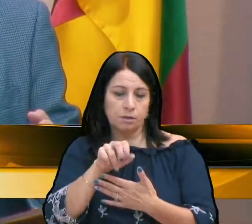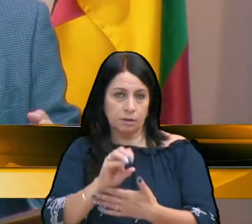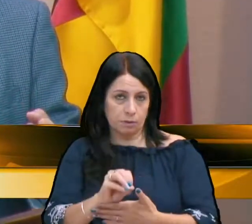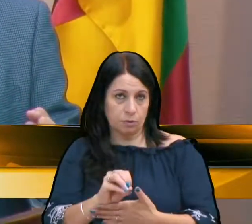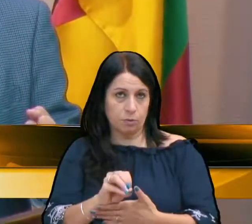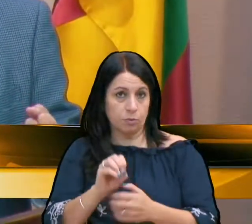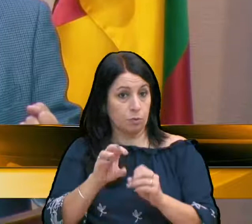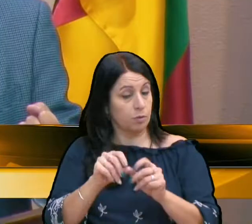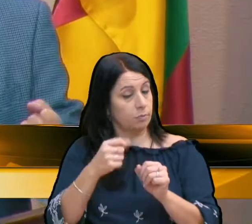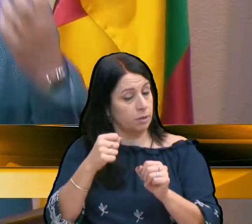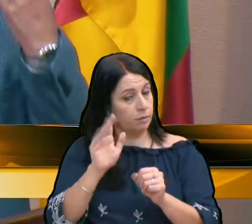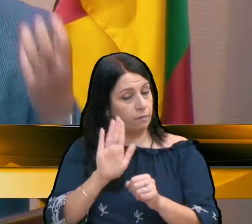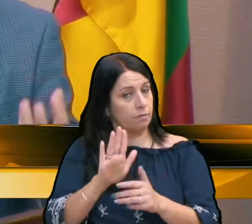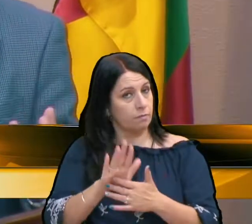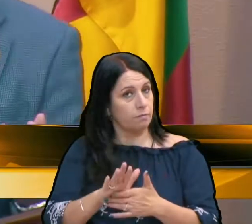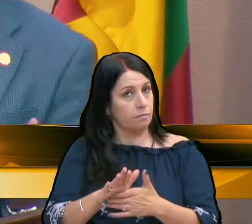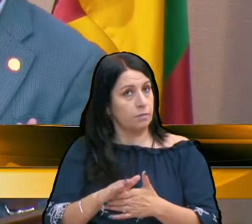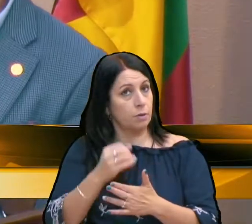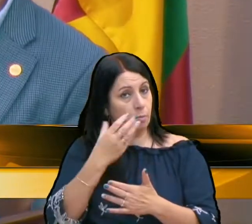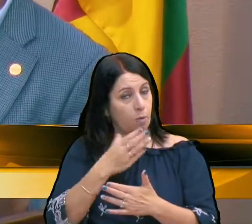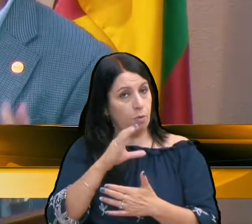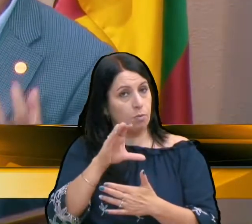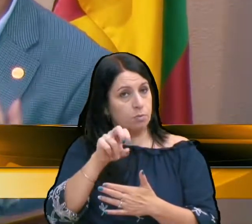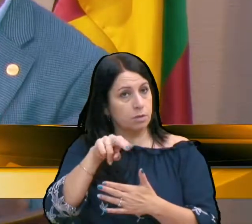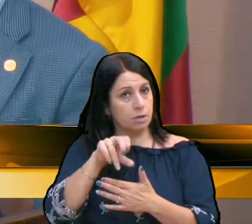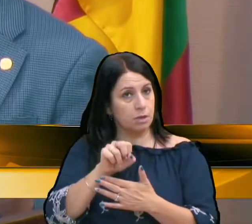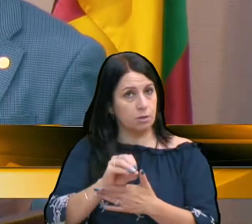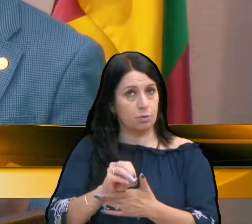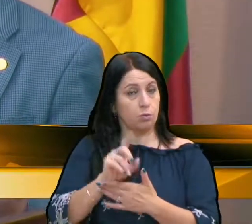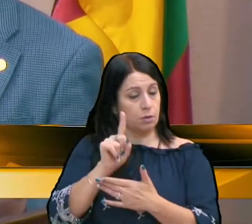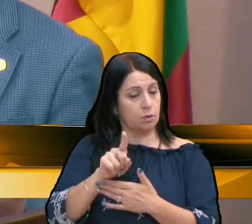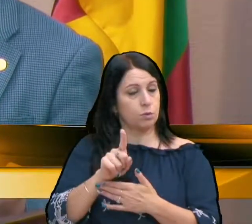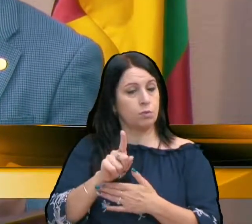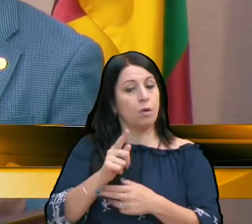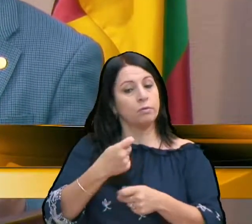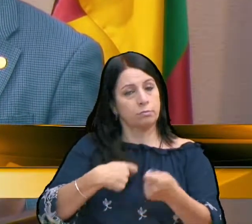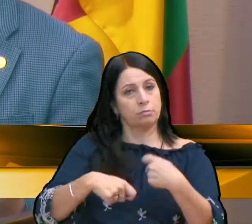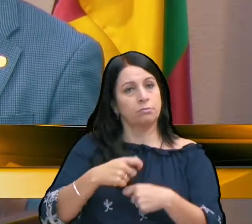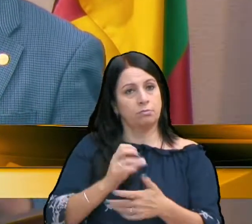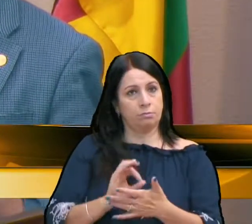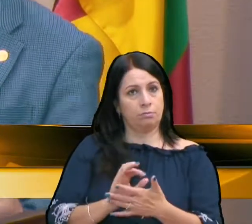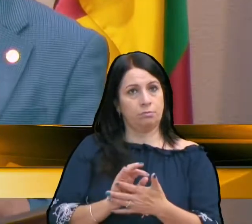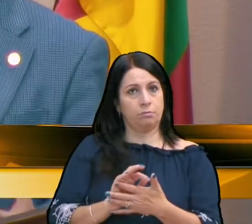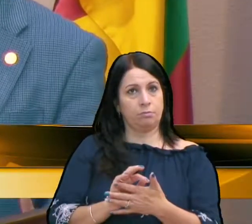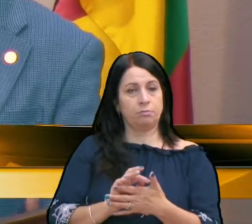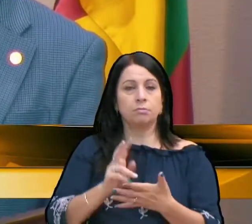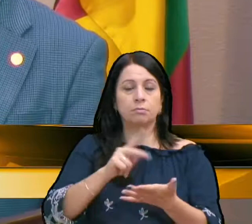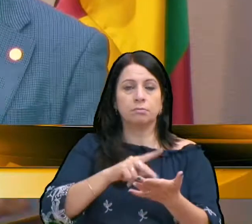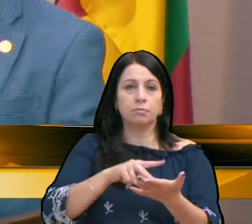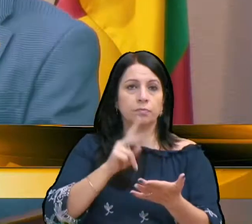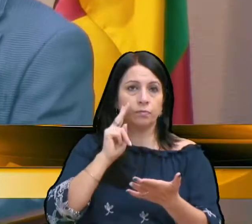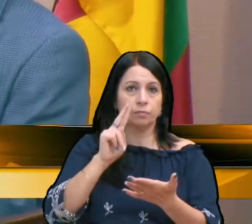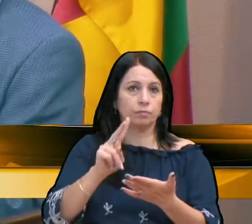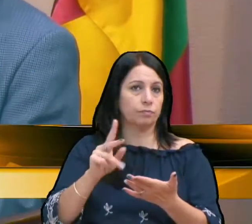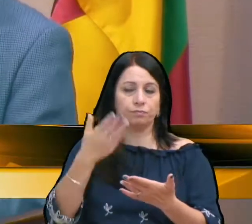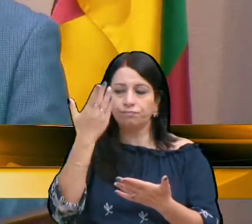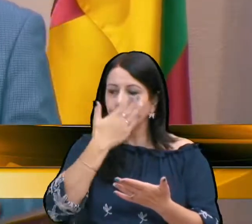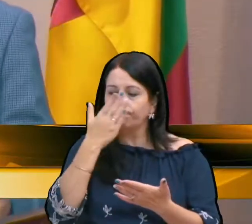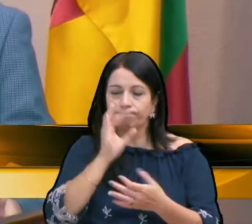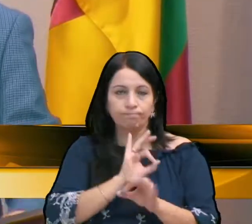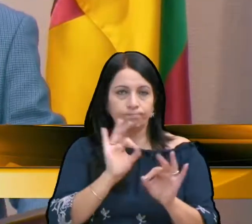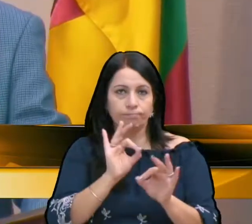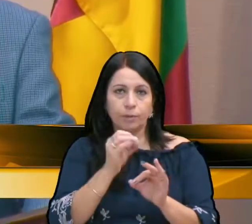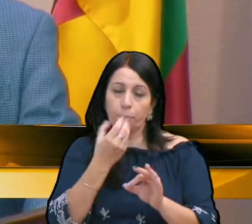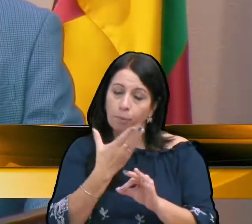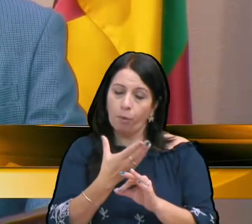prevalecer. Isso é bom senso, isso é gestão. E, na verdade, o que nós não estamos vendo aqui é